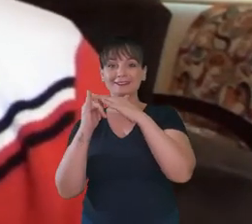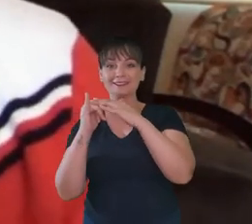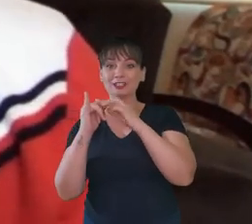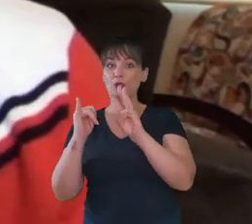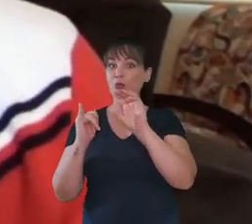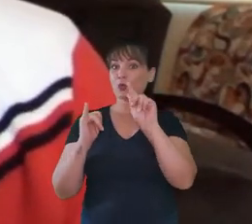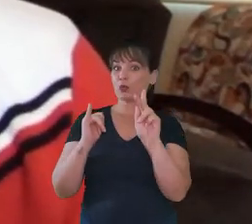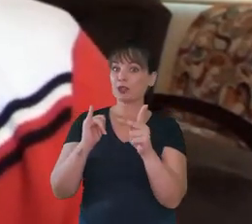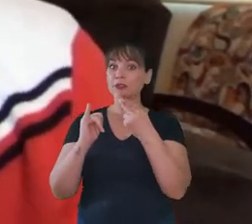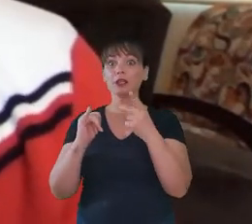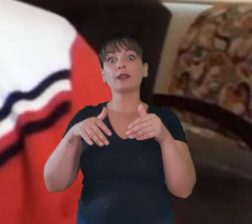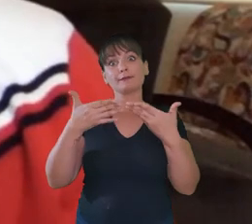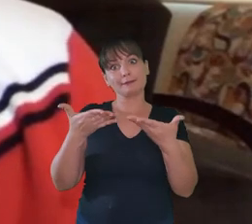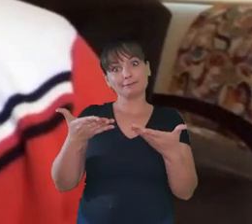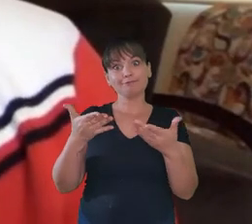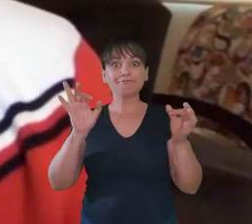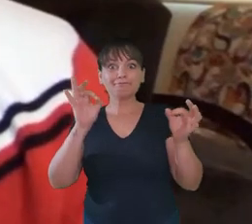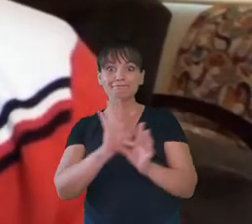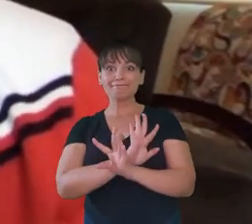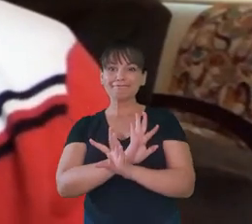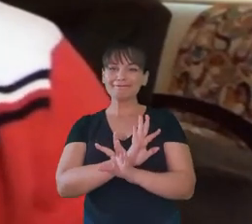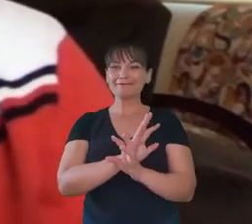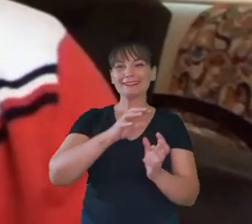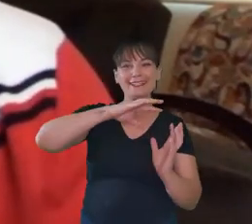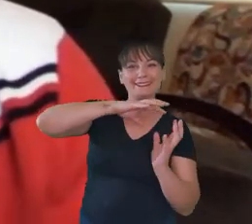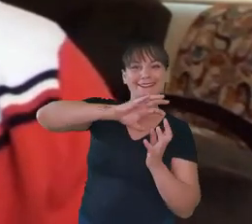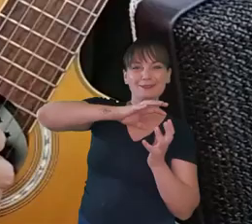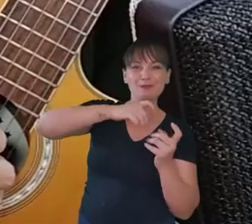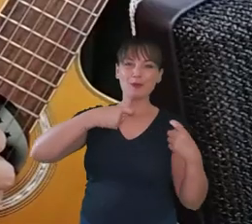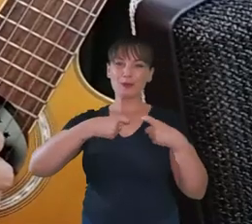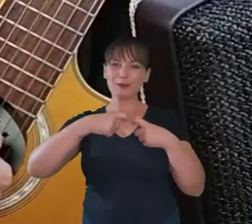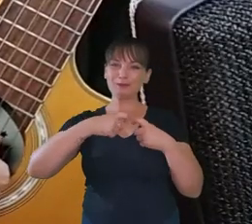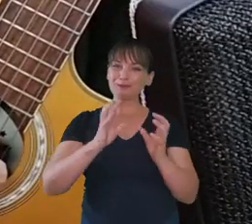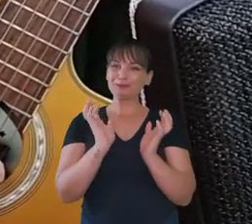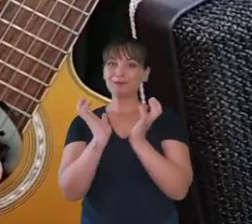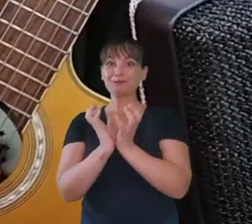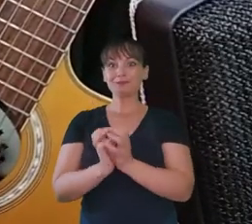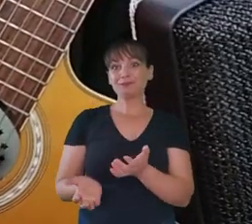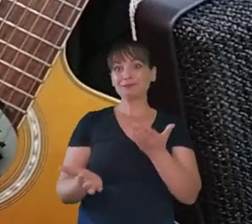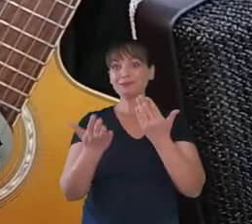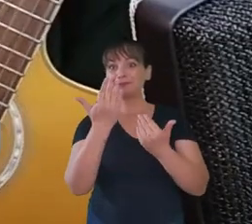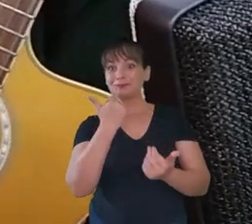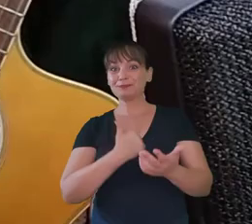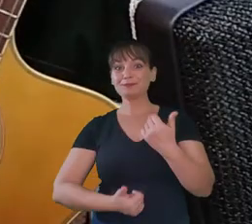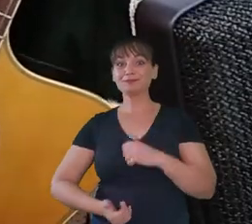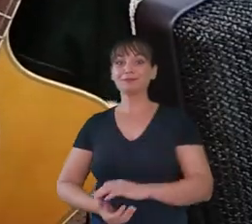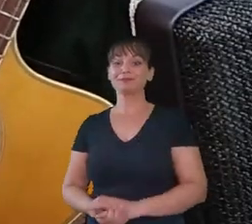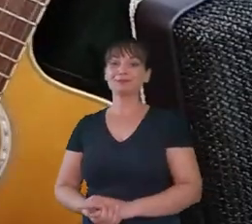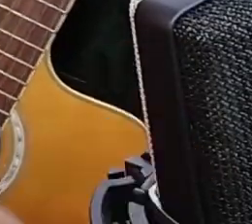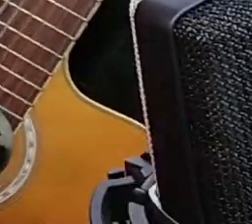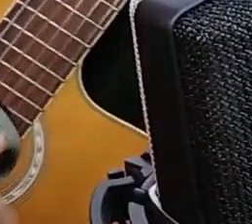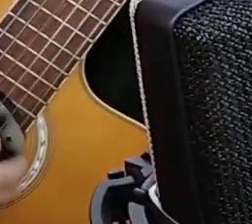vai terminar esse programa com o Bola de Meia. É com vocês, Bola! Celso, Oi! vamos contar